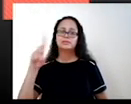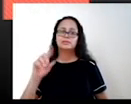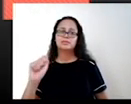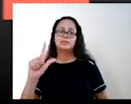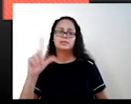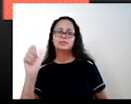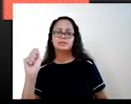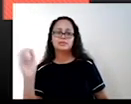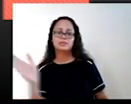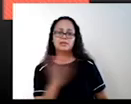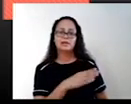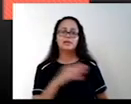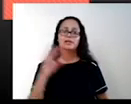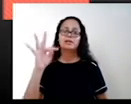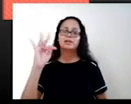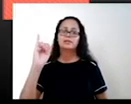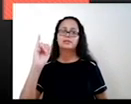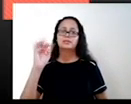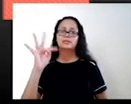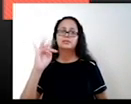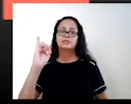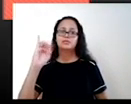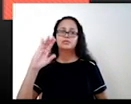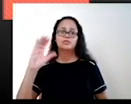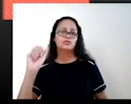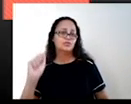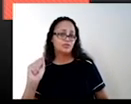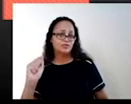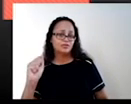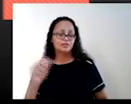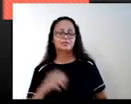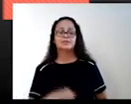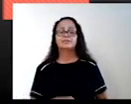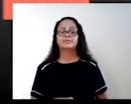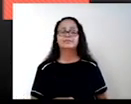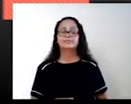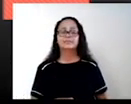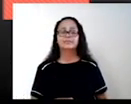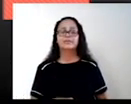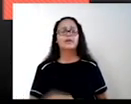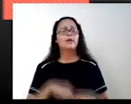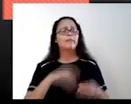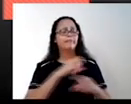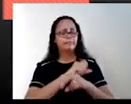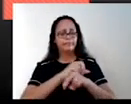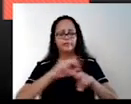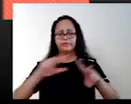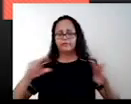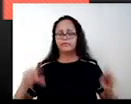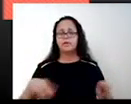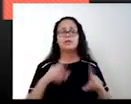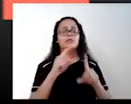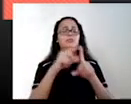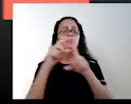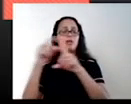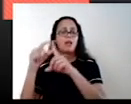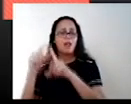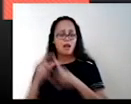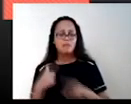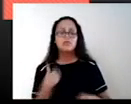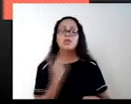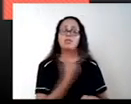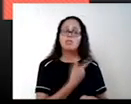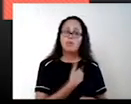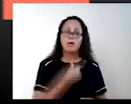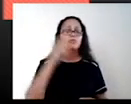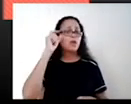que é como se fosse o cocô aí de alguns animais. Então, você nota que são palavras que fazem parte da nossa cultura, do